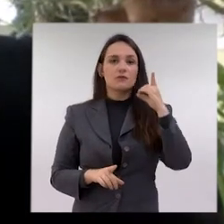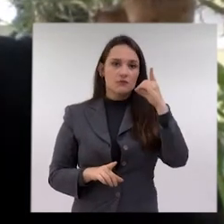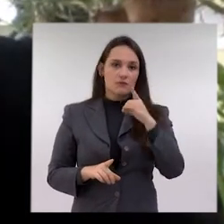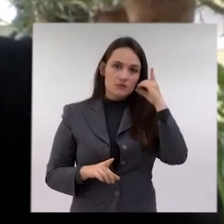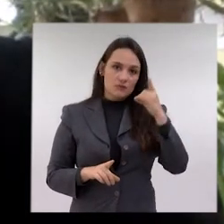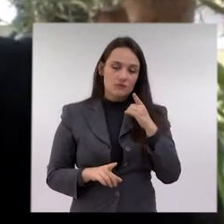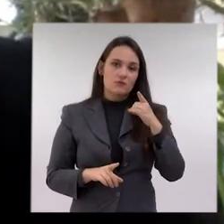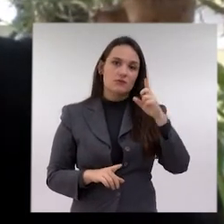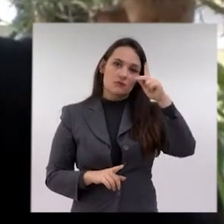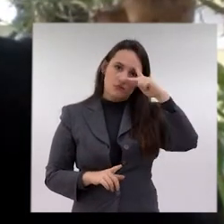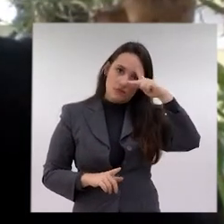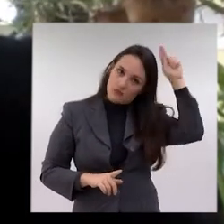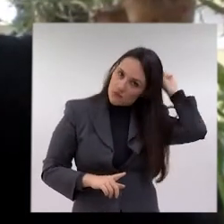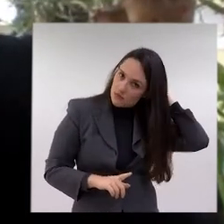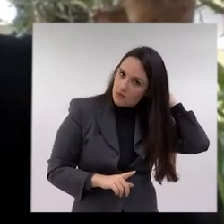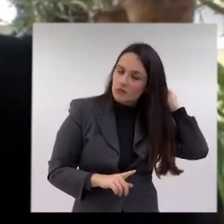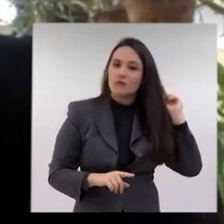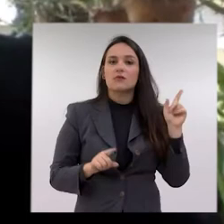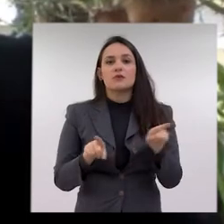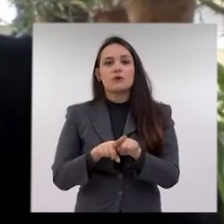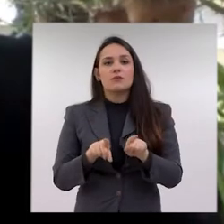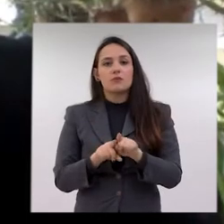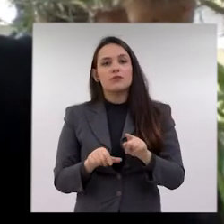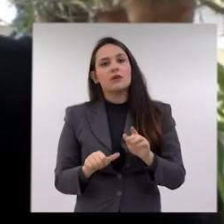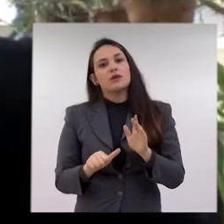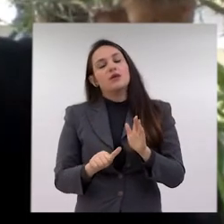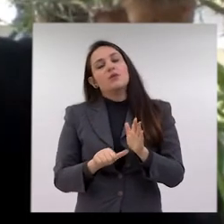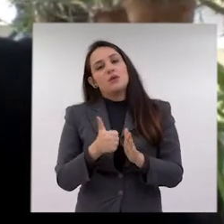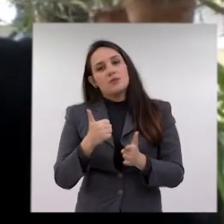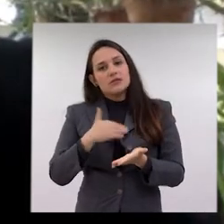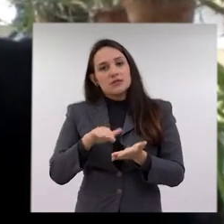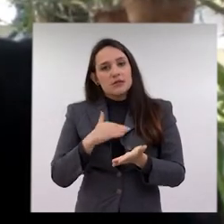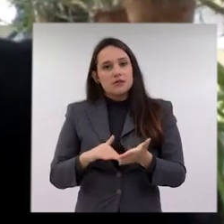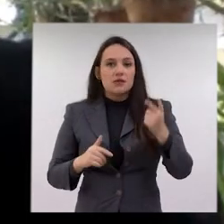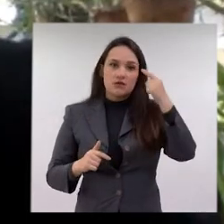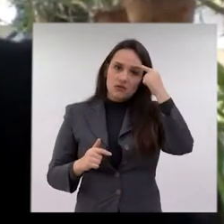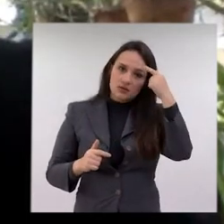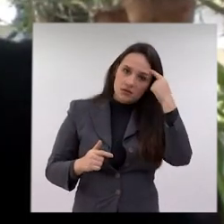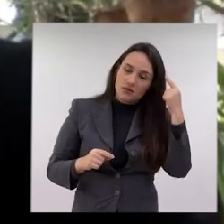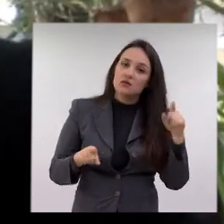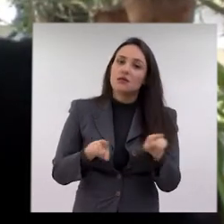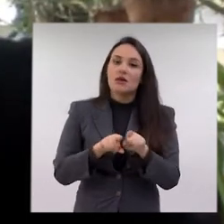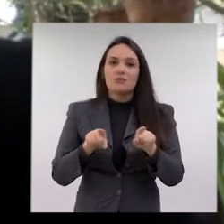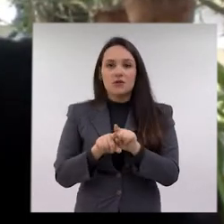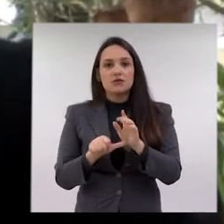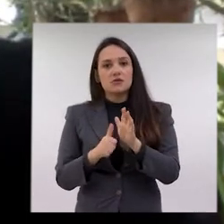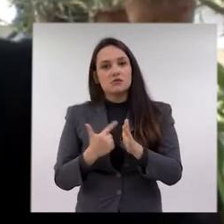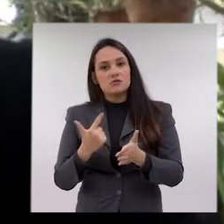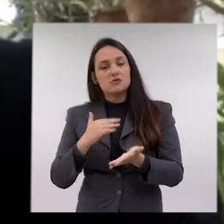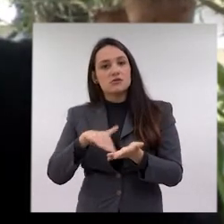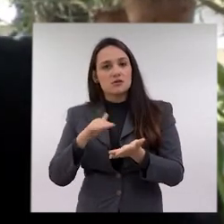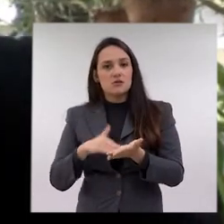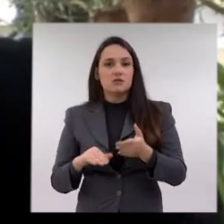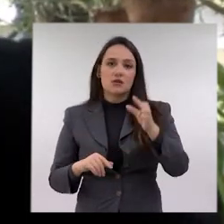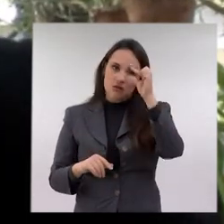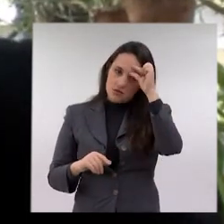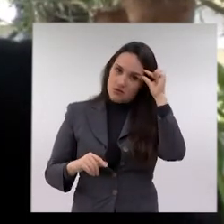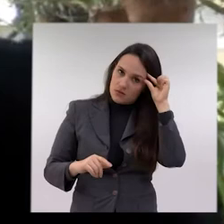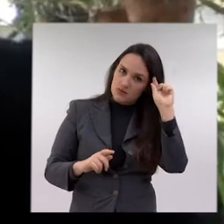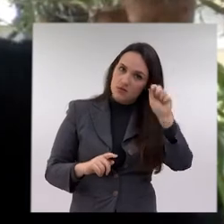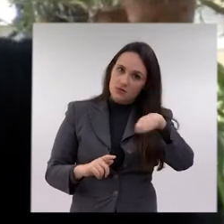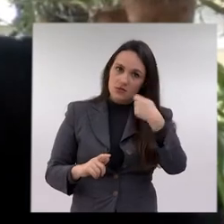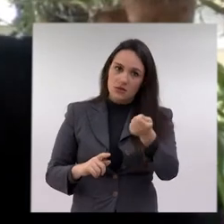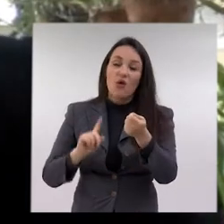o nosso deputado Paulo Correia, o primeiro secretário José Teixeira e o segundo secretário Herculano Borges, que aprovaram